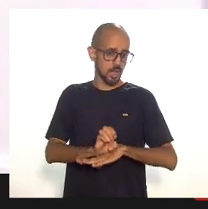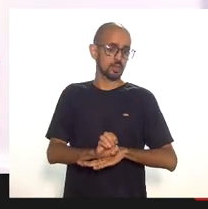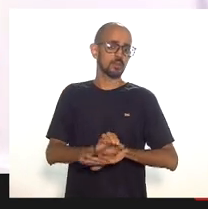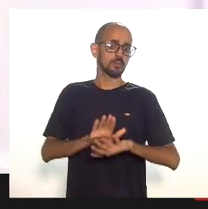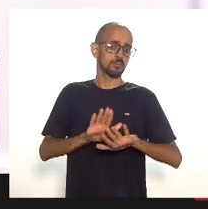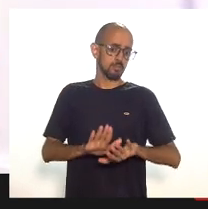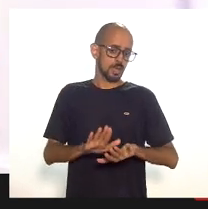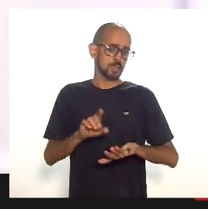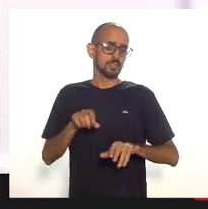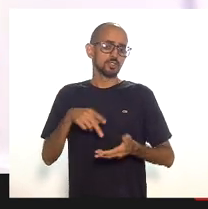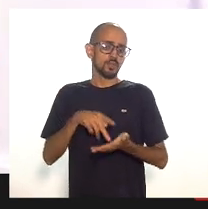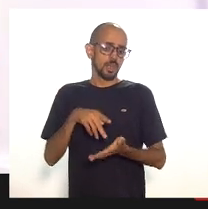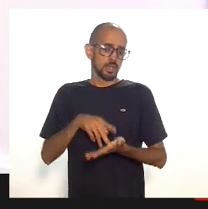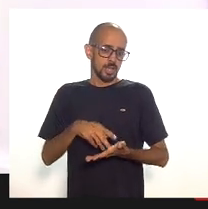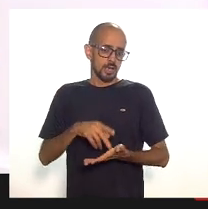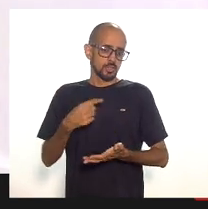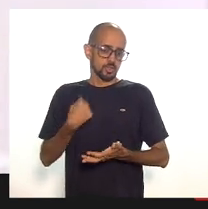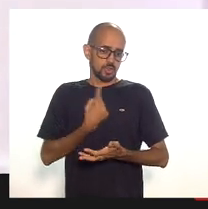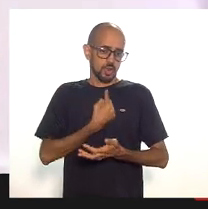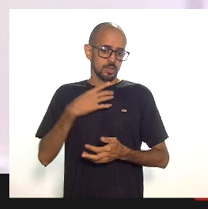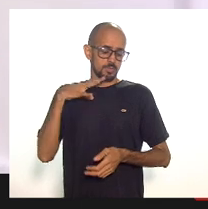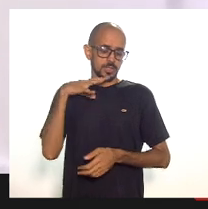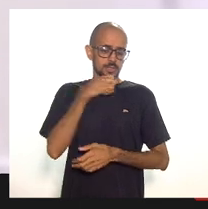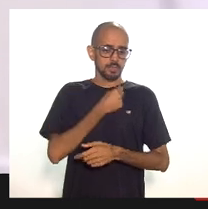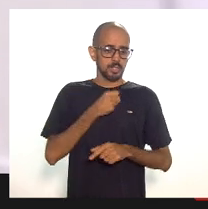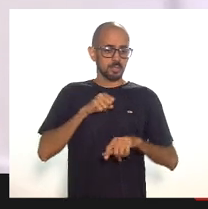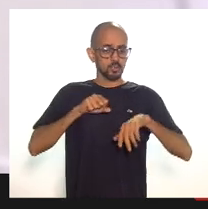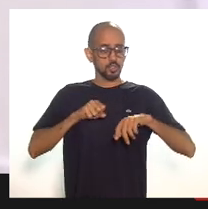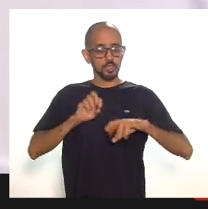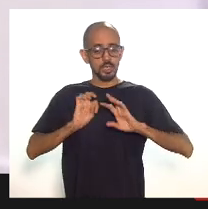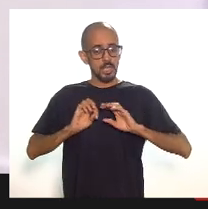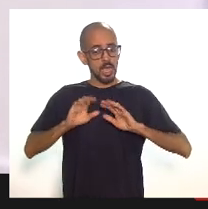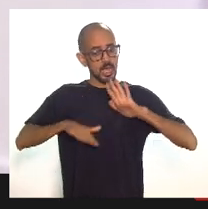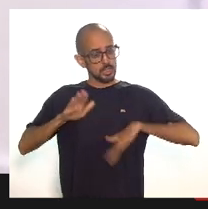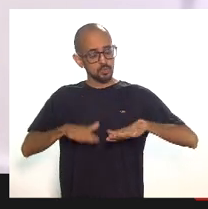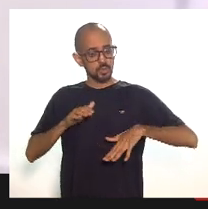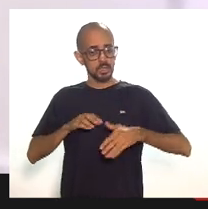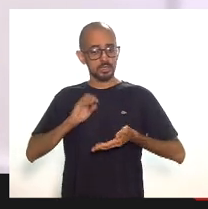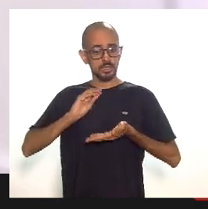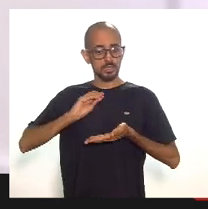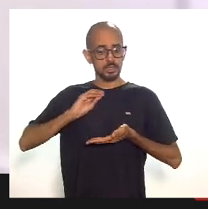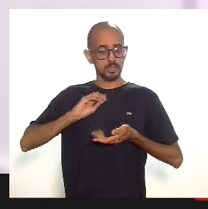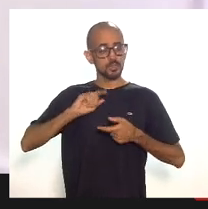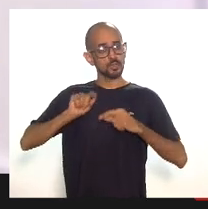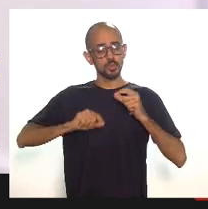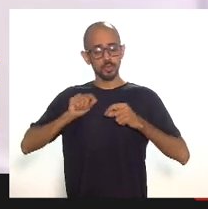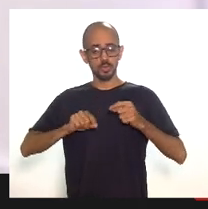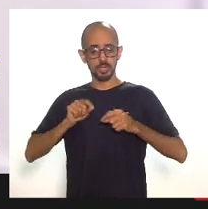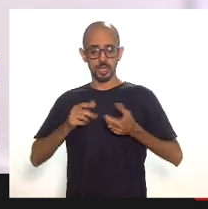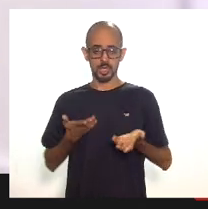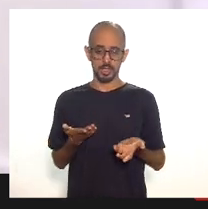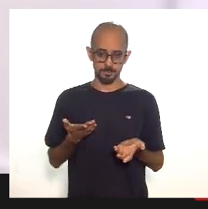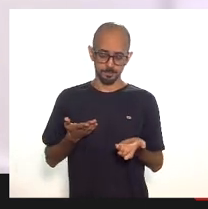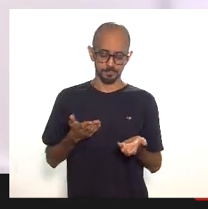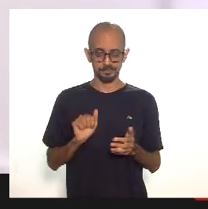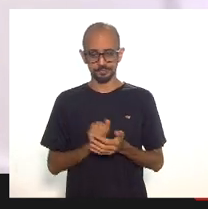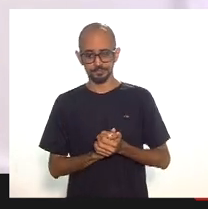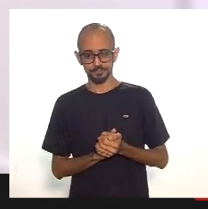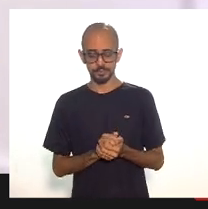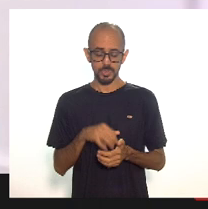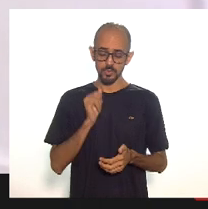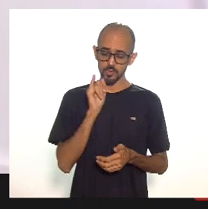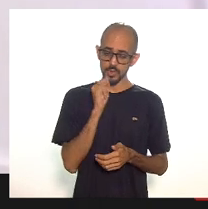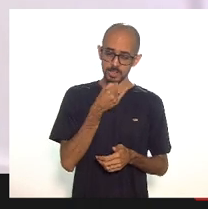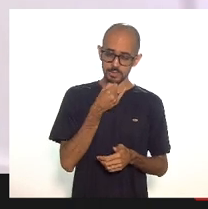E a gente realmente verifica que nem sempre tudo aquilo que... Essa tem sido a tônica, né, da pandemia,